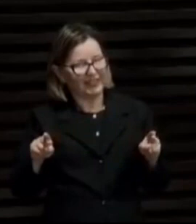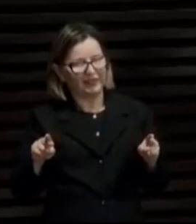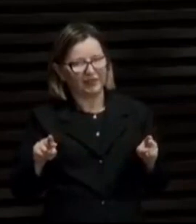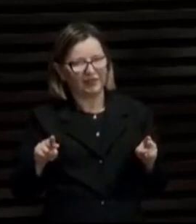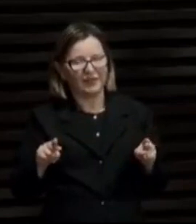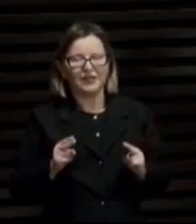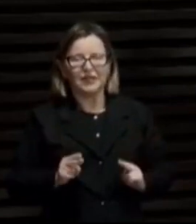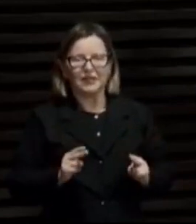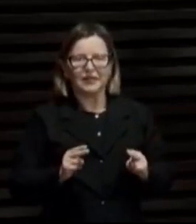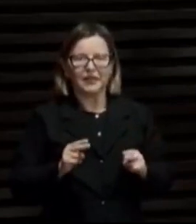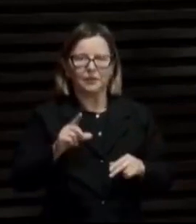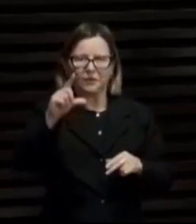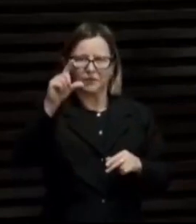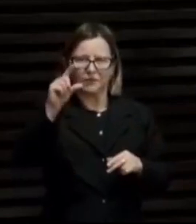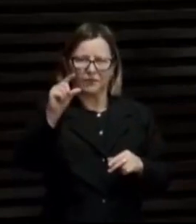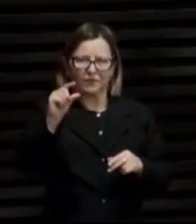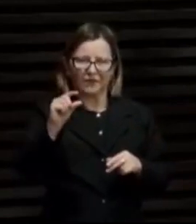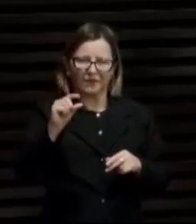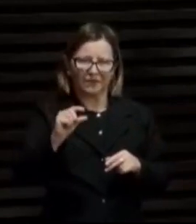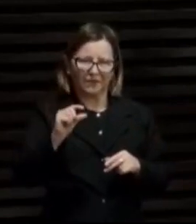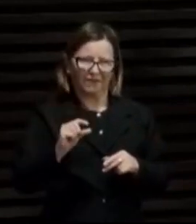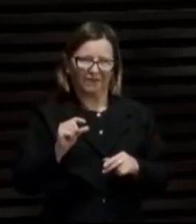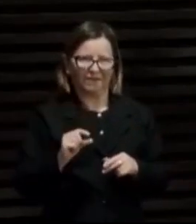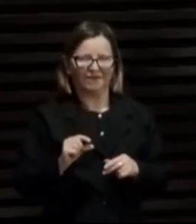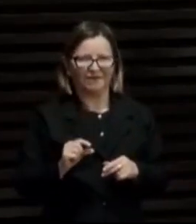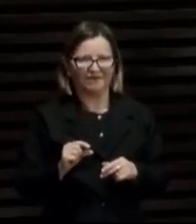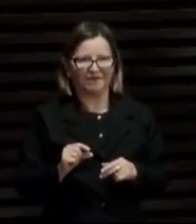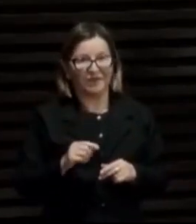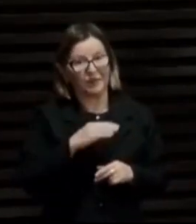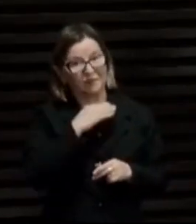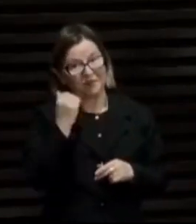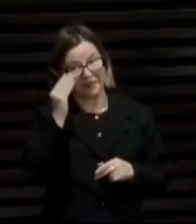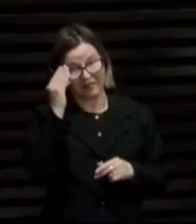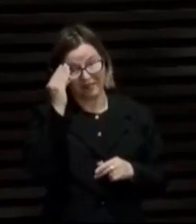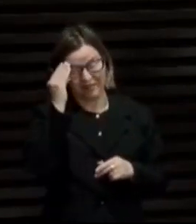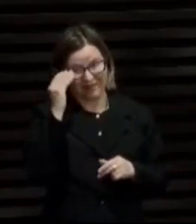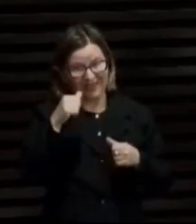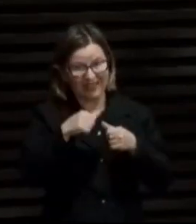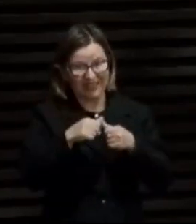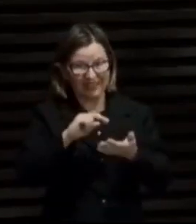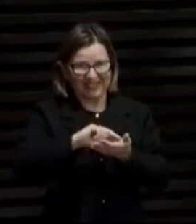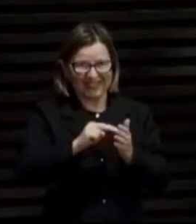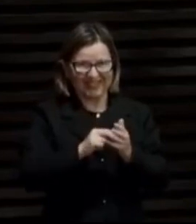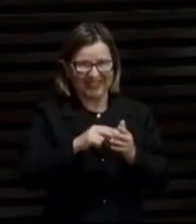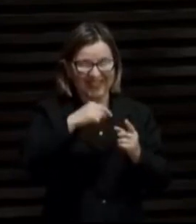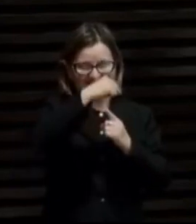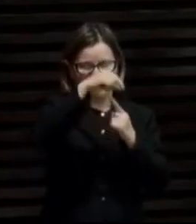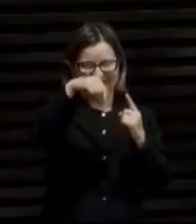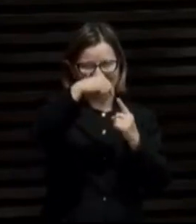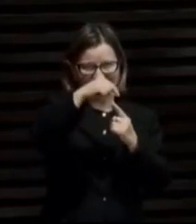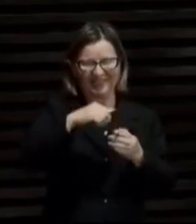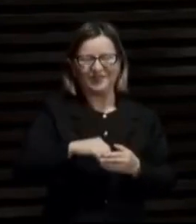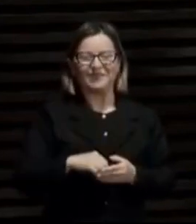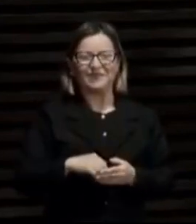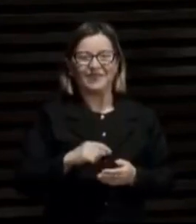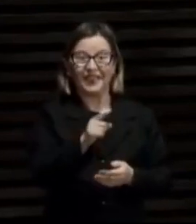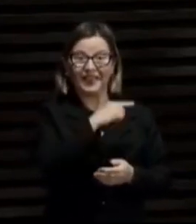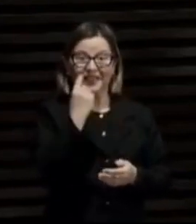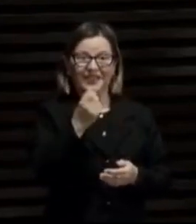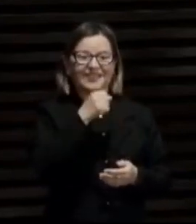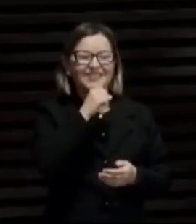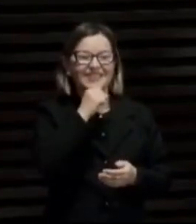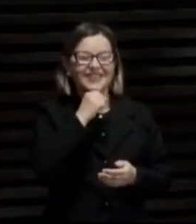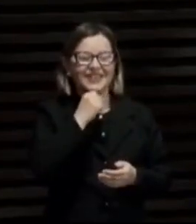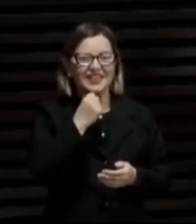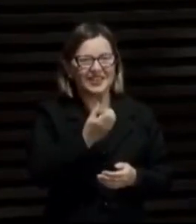e mais enfraquecidas e mortificadas. Isso é santificação, meu irmão. O nosso velho homem já foi crucificado